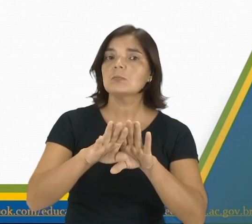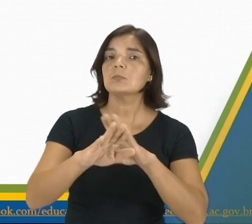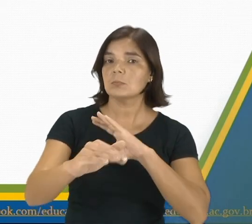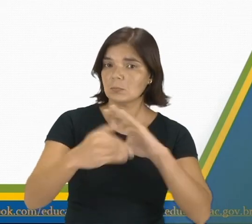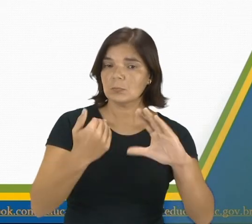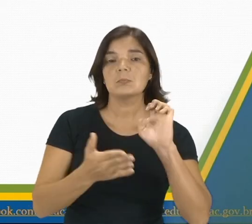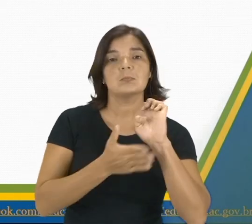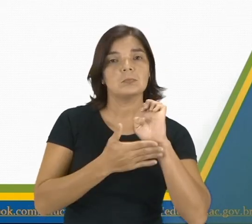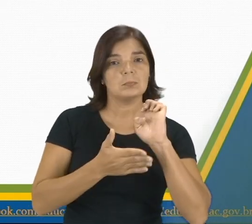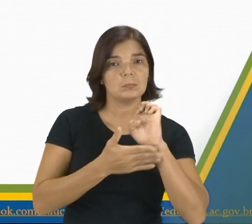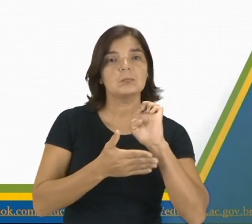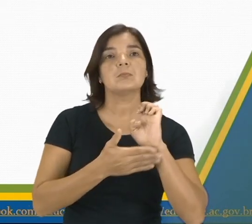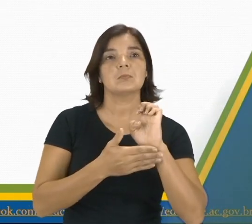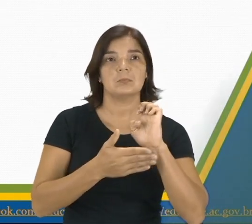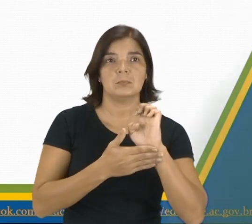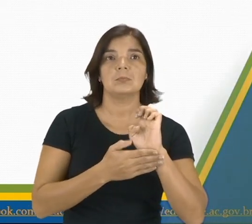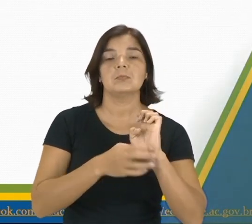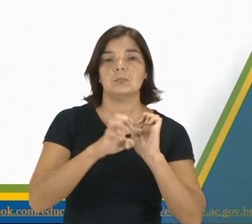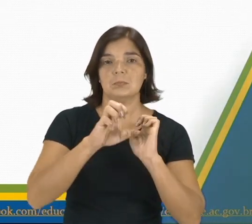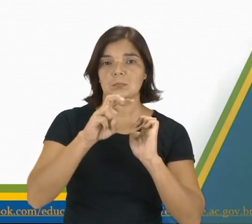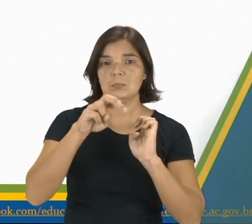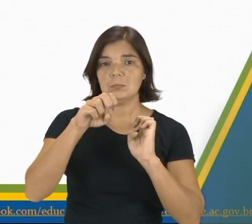no meu e-mail,